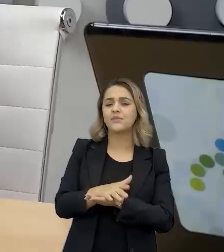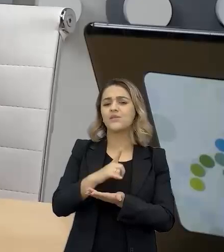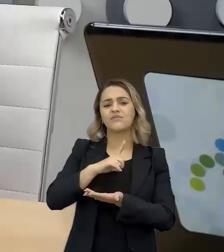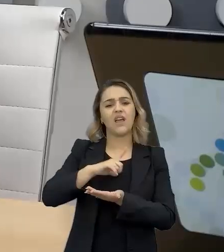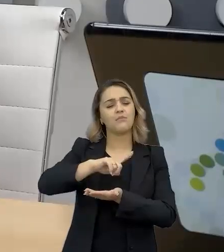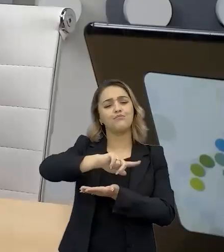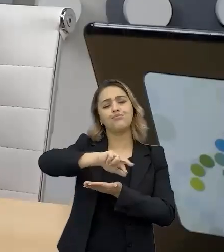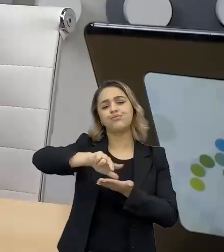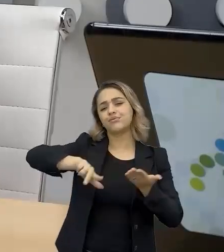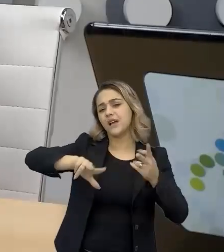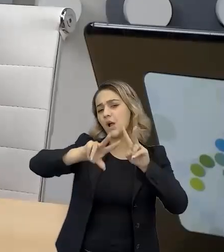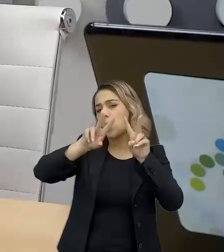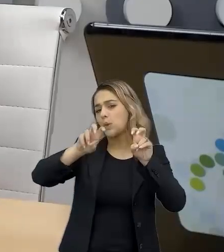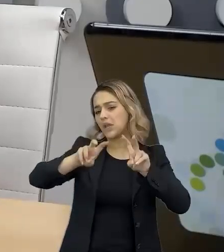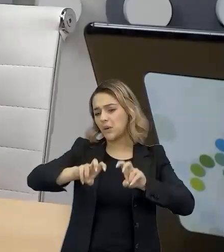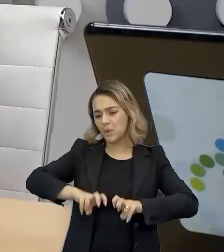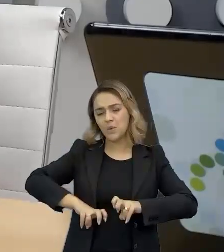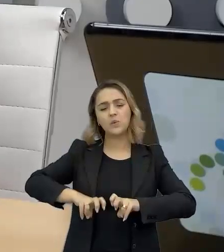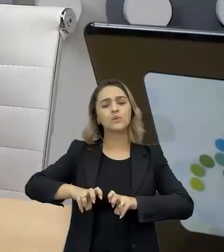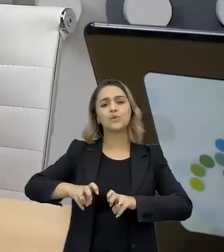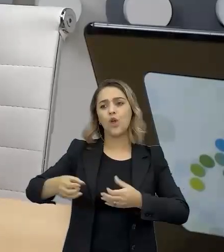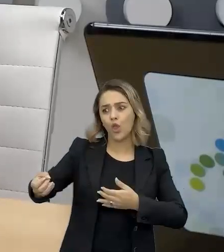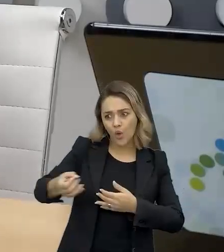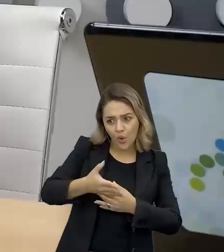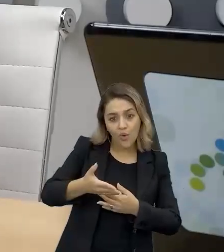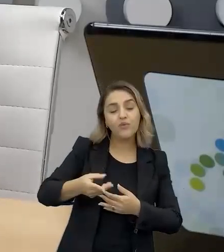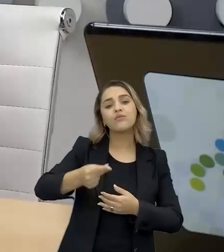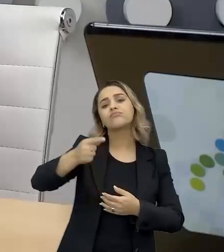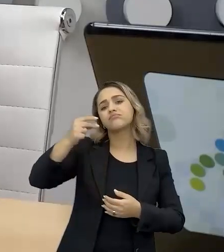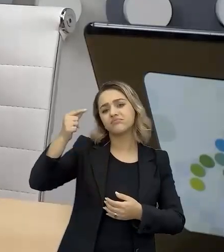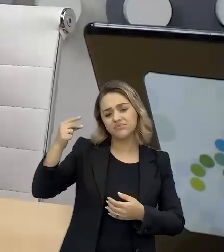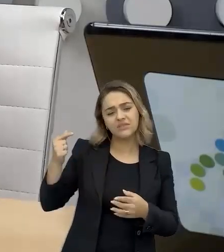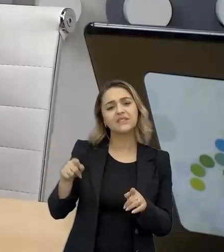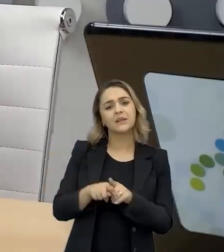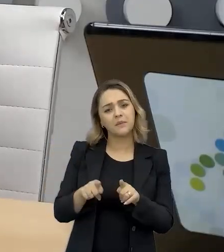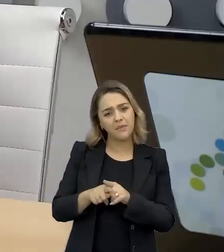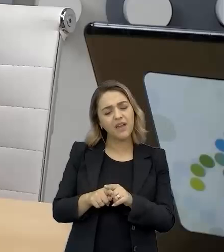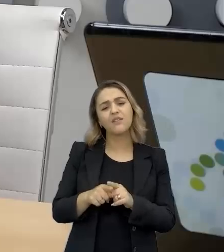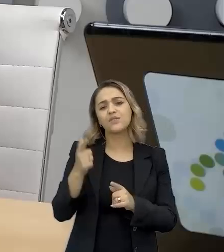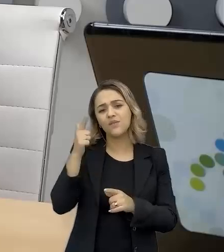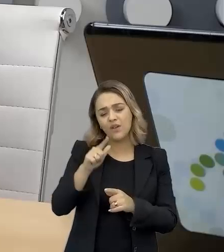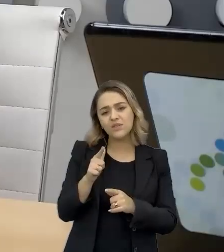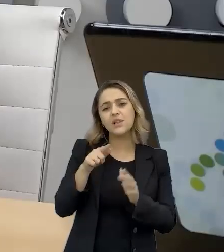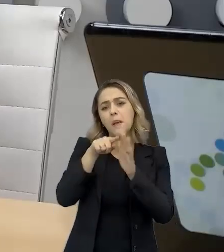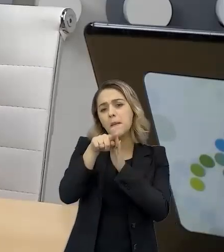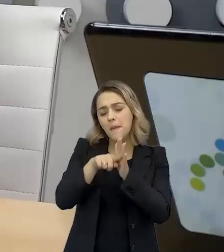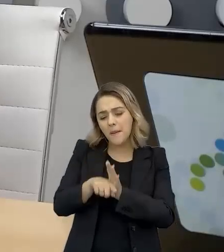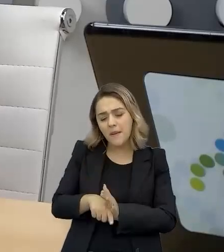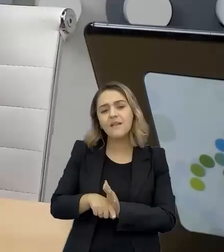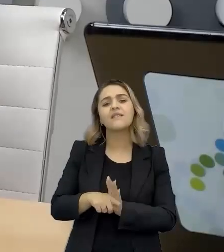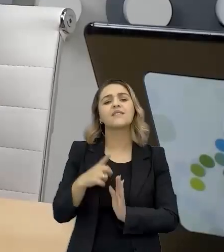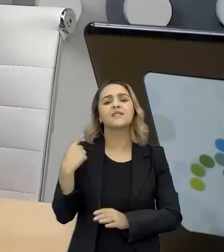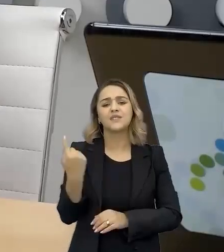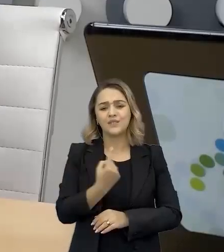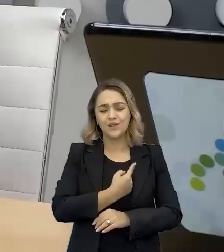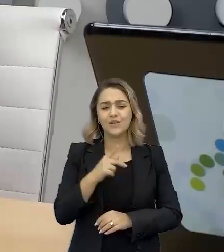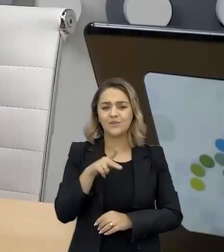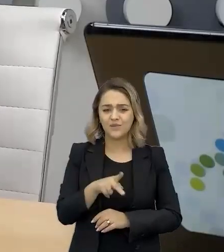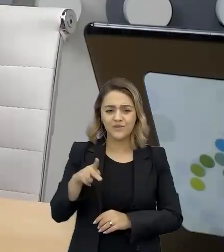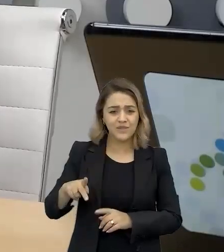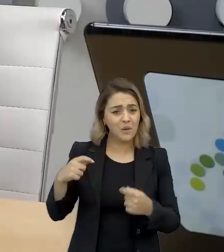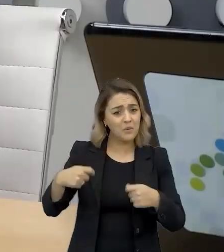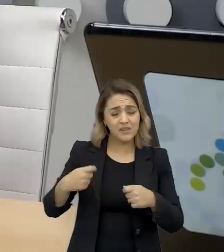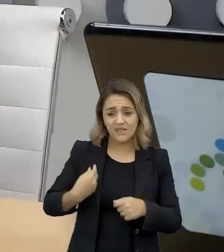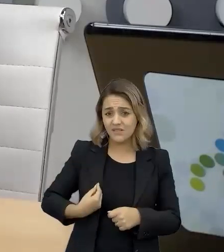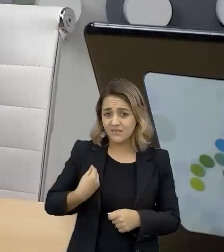ensino híbridos, novas, antigas, né? Então aí você vai fazendo filtro. Nós, professores, temos que estudar a